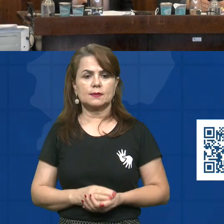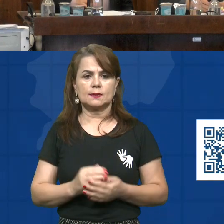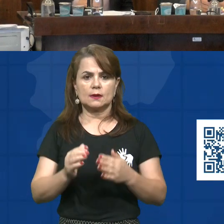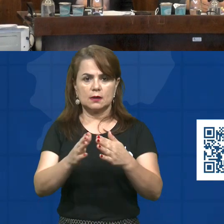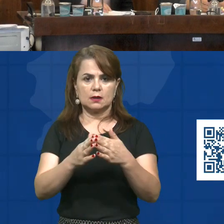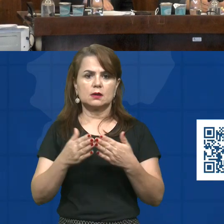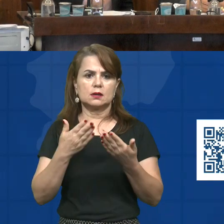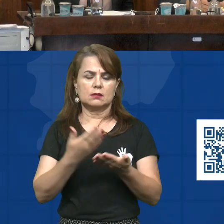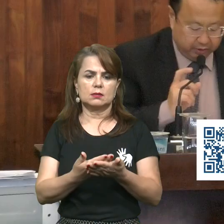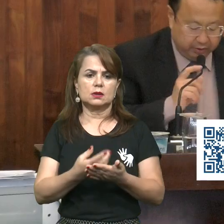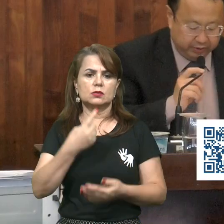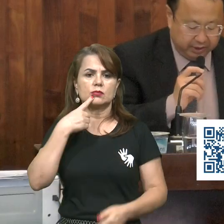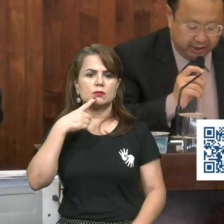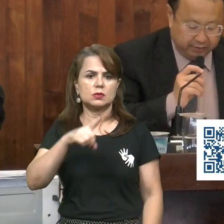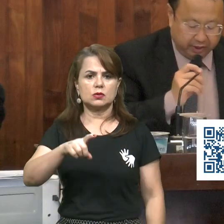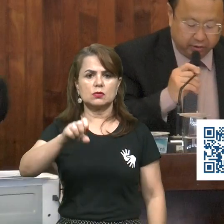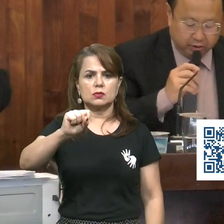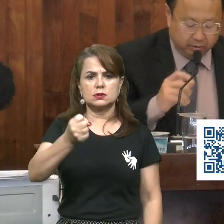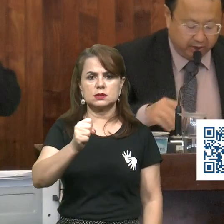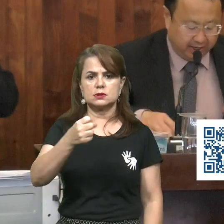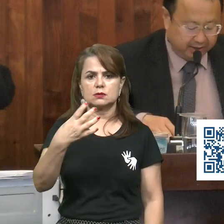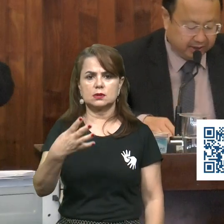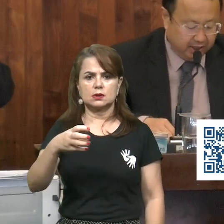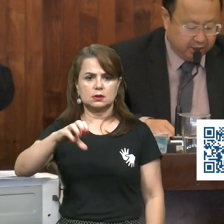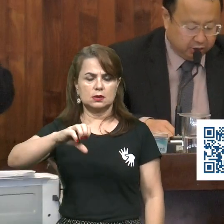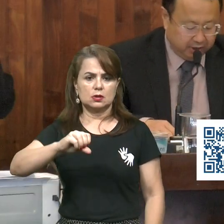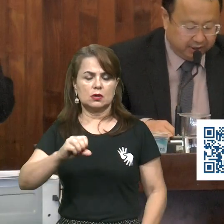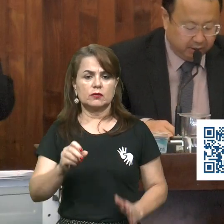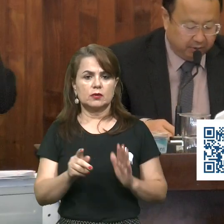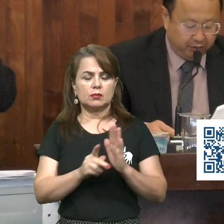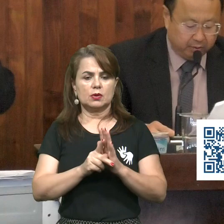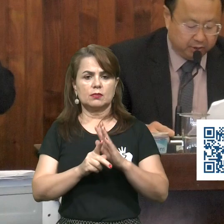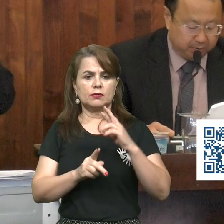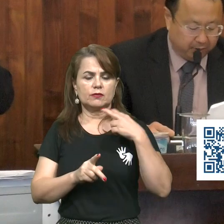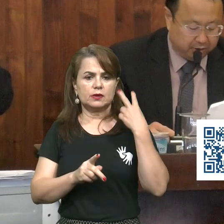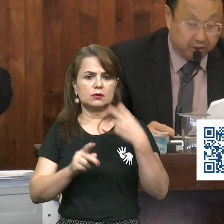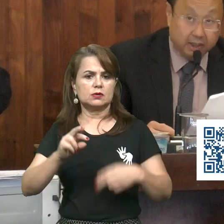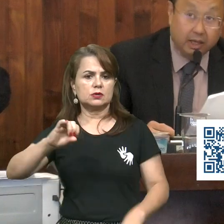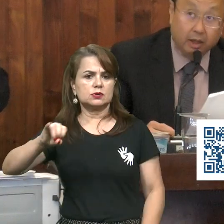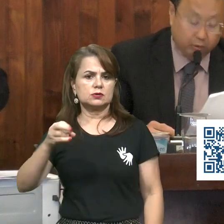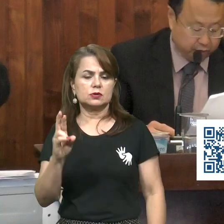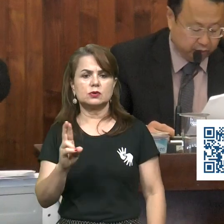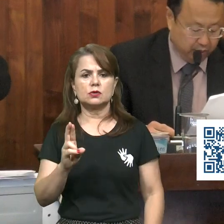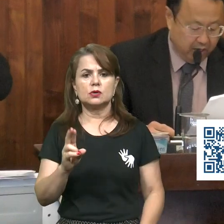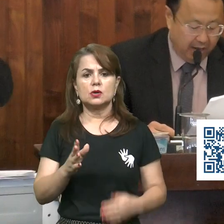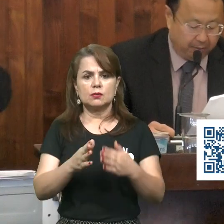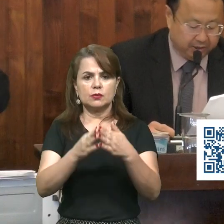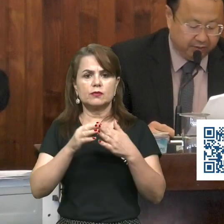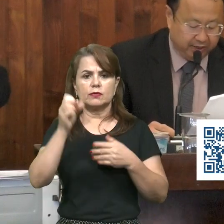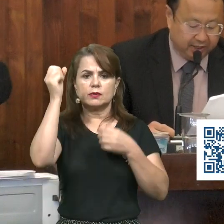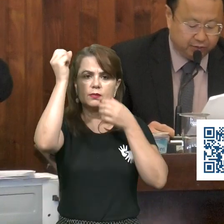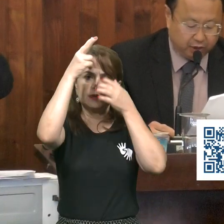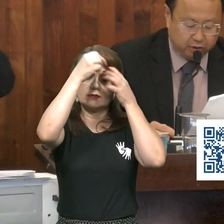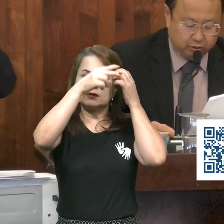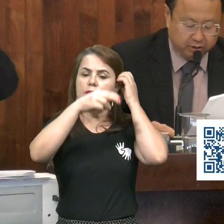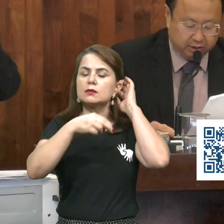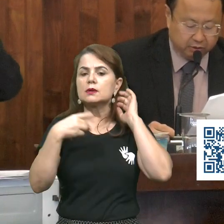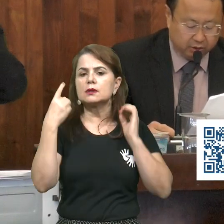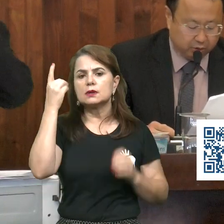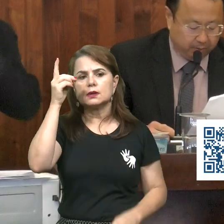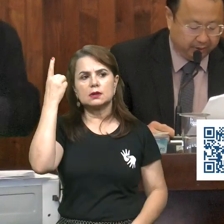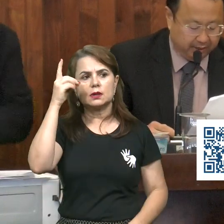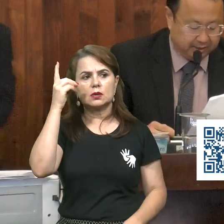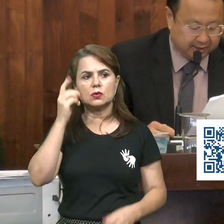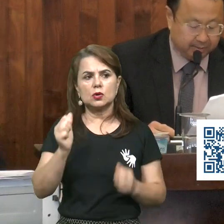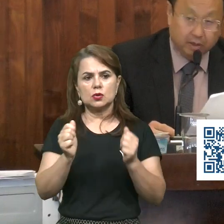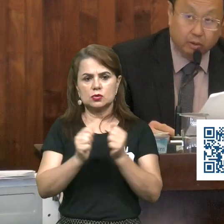Requerimento 1849/2023, vereador Júnior Moraes, solicitando ao prefeito municipal, senhor Daniel Alonso, após envidar esforços juntos aos